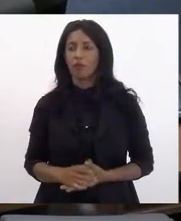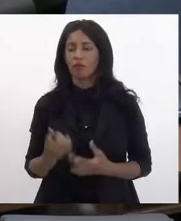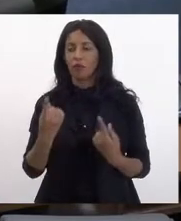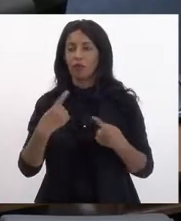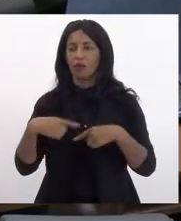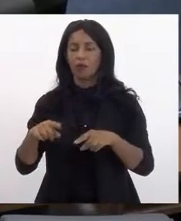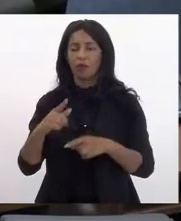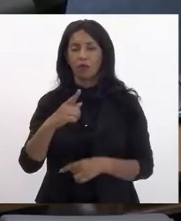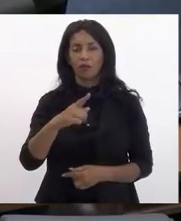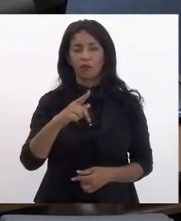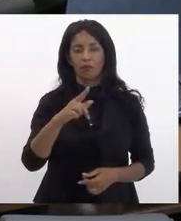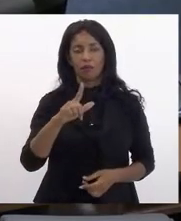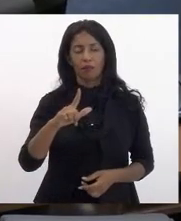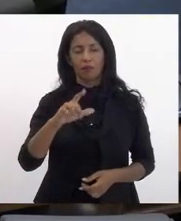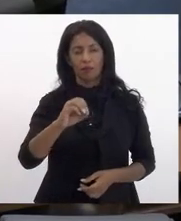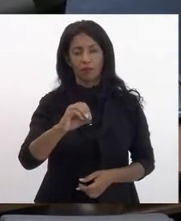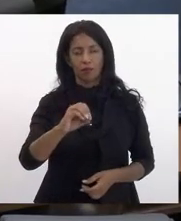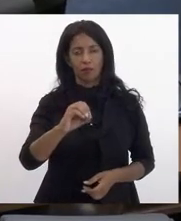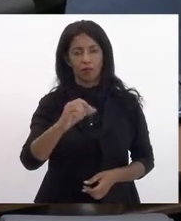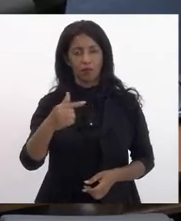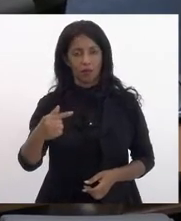contrário ao PR 807